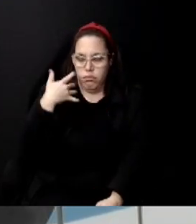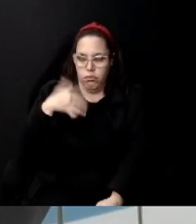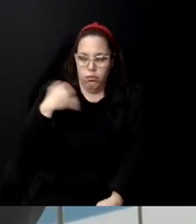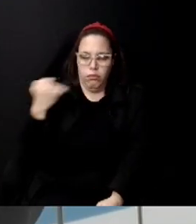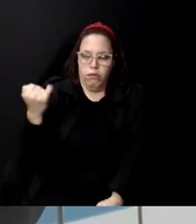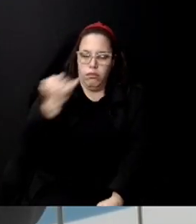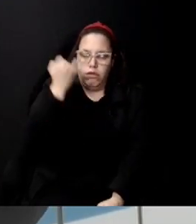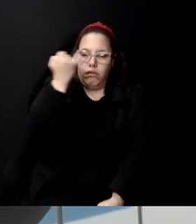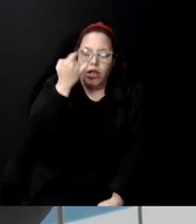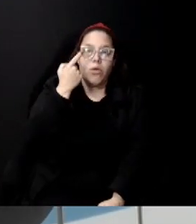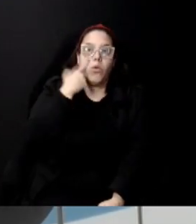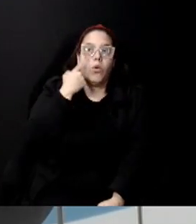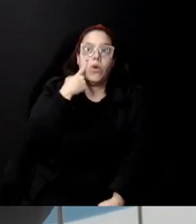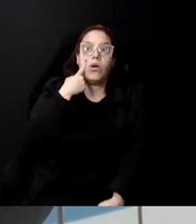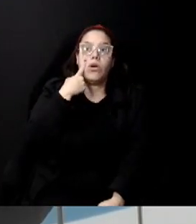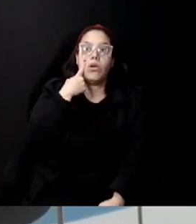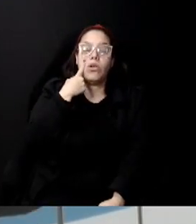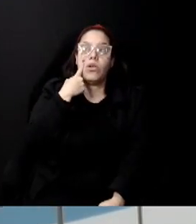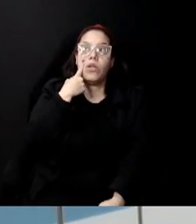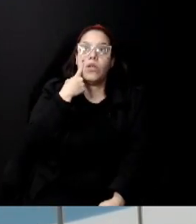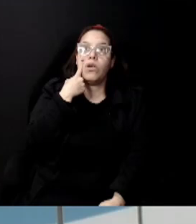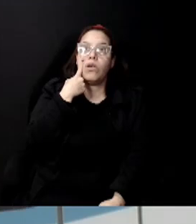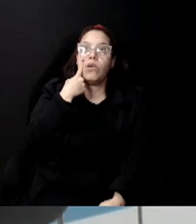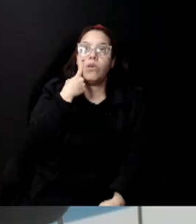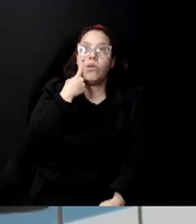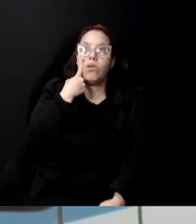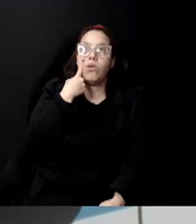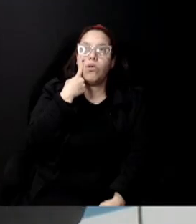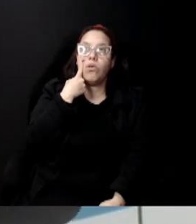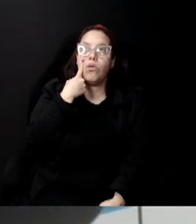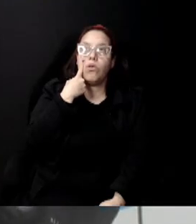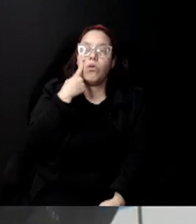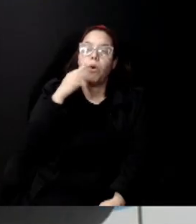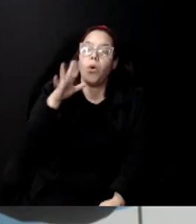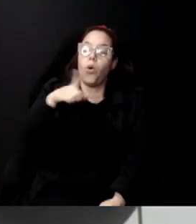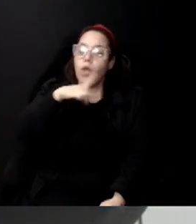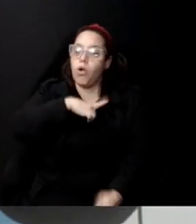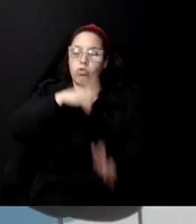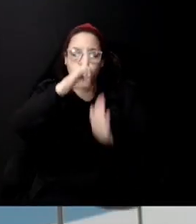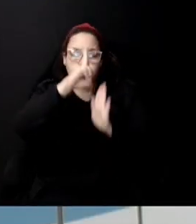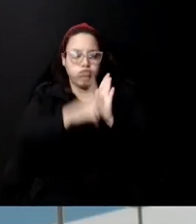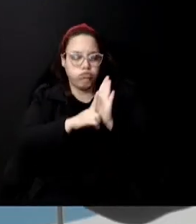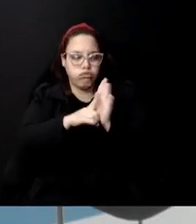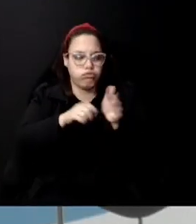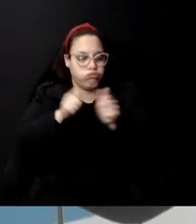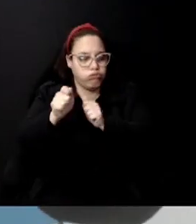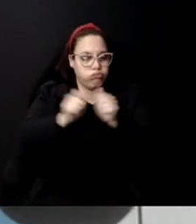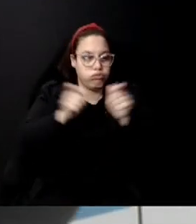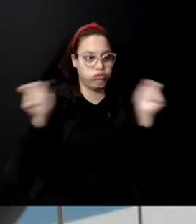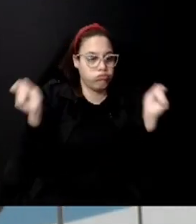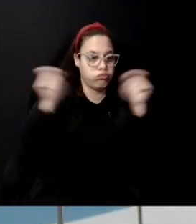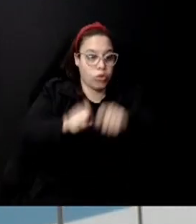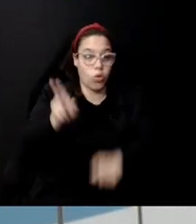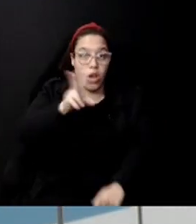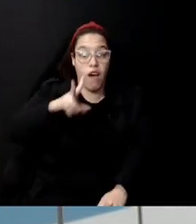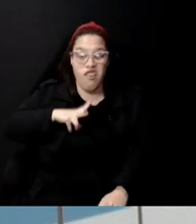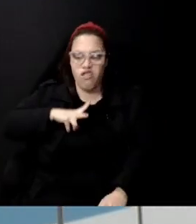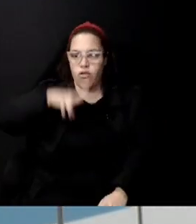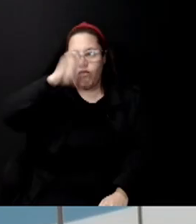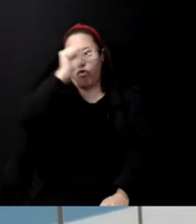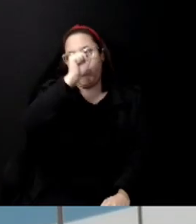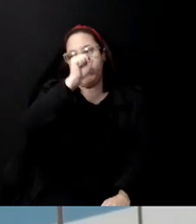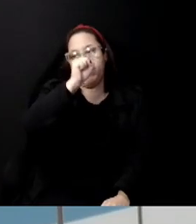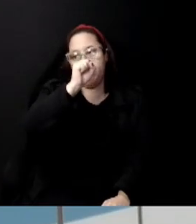divisão, porque existe um direito que regula a possibilidade de você usar a força. Não é o direito